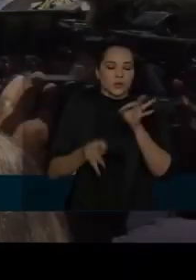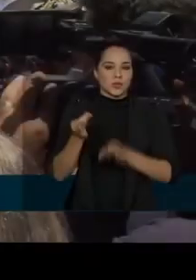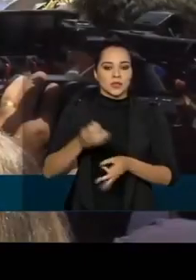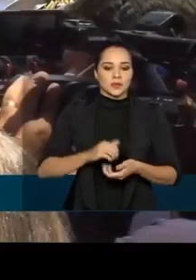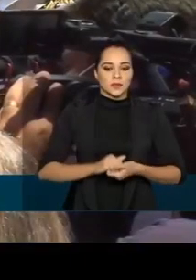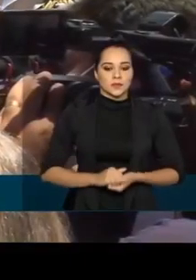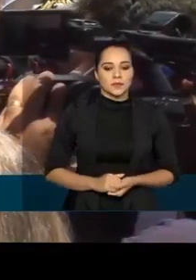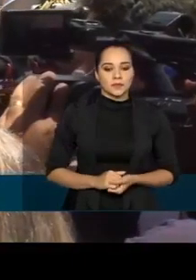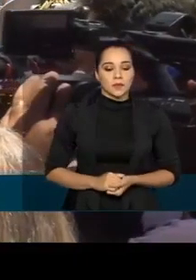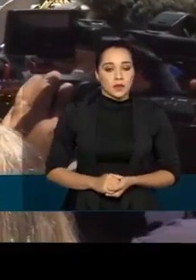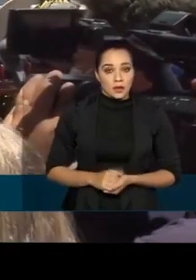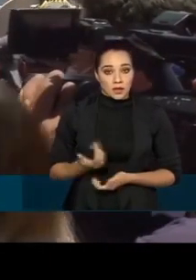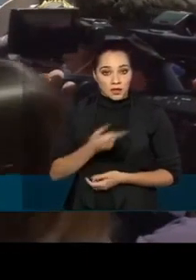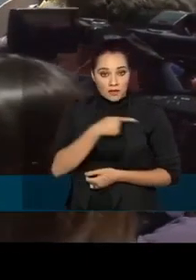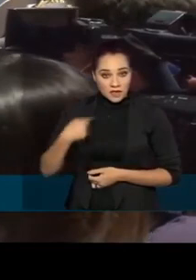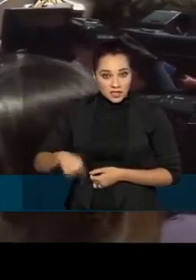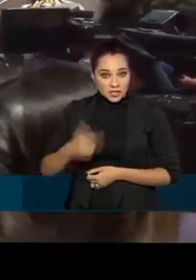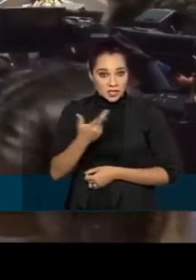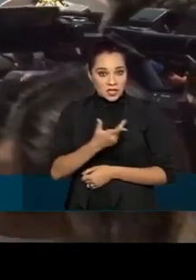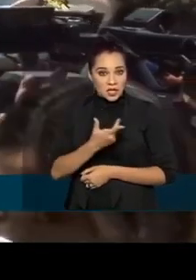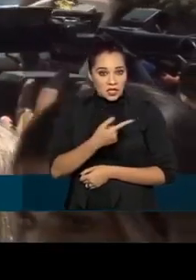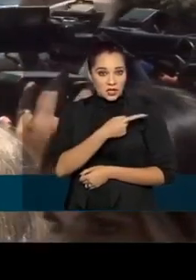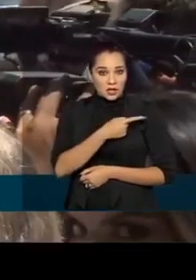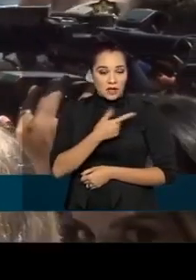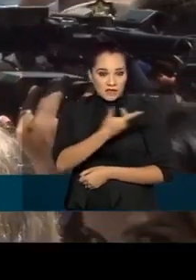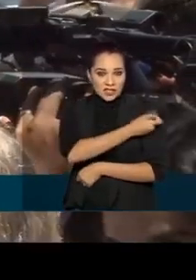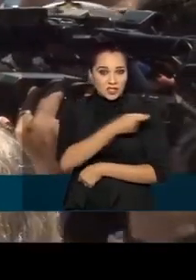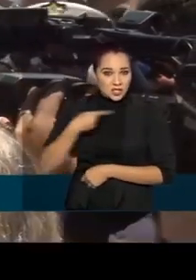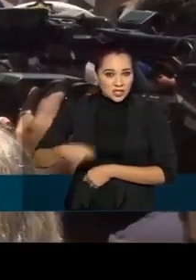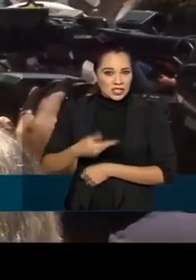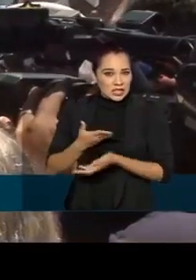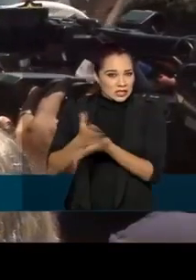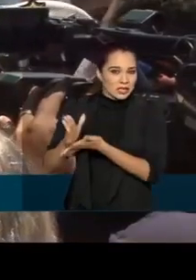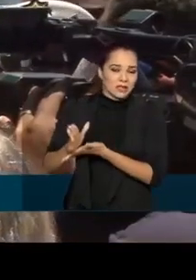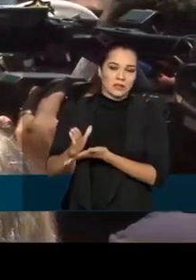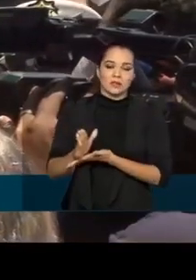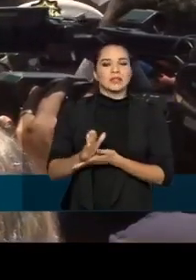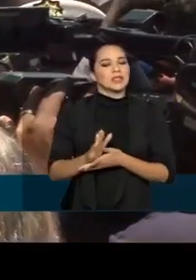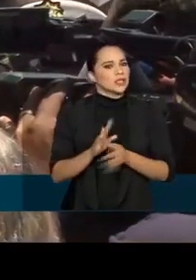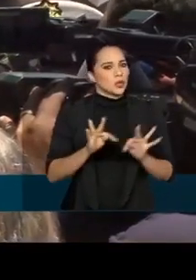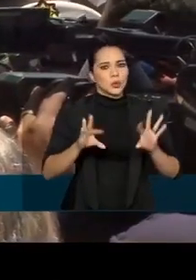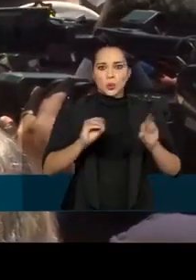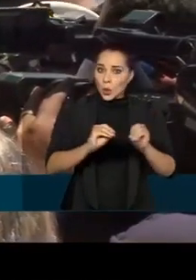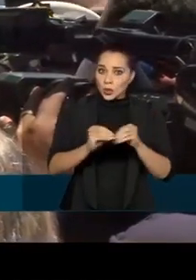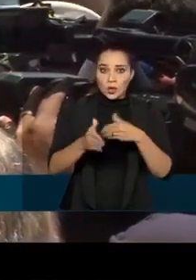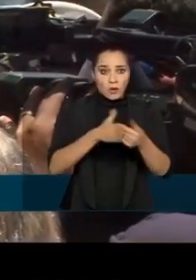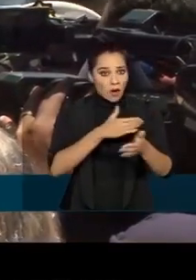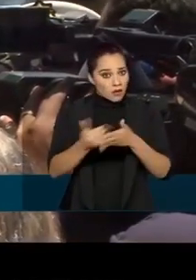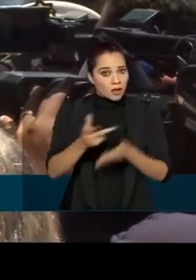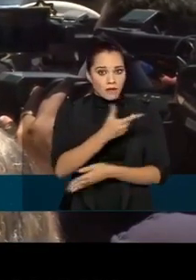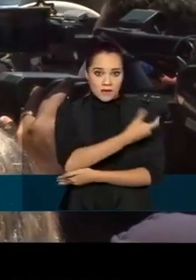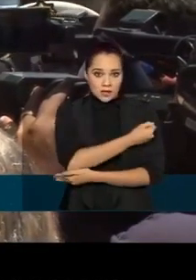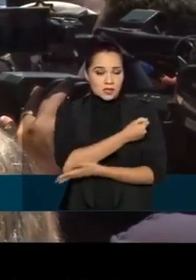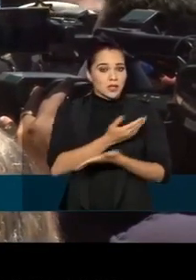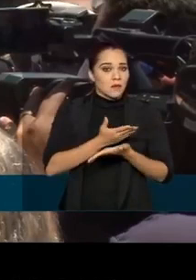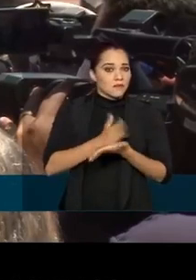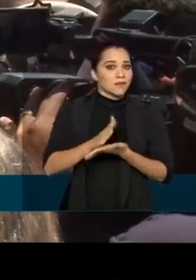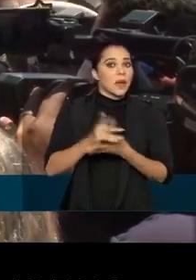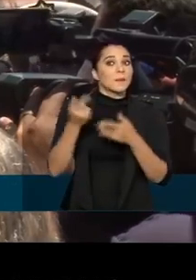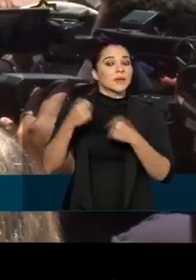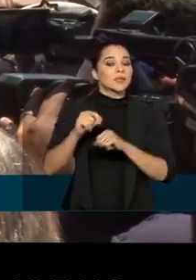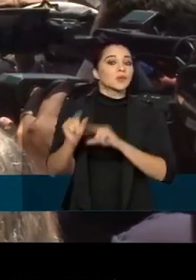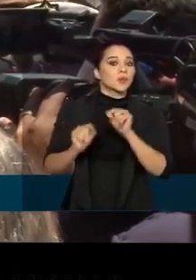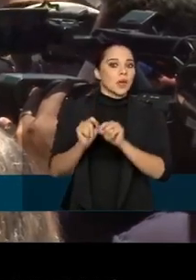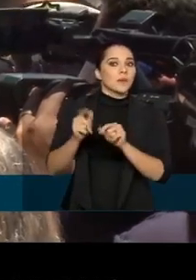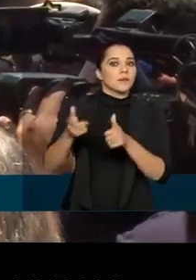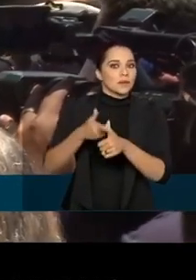então a vacina chinesa está descartada pelo menos por enquanto o senhor todo e qualquer a vacina das Crianças toda e qualquer ela